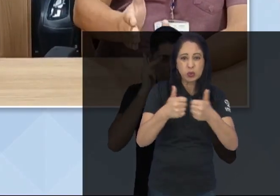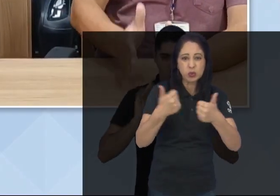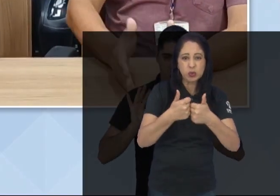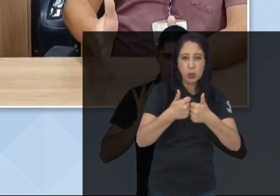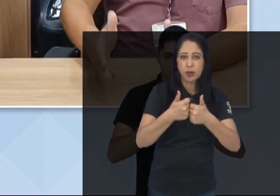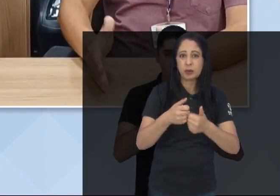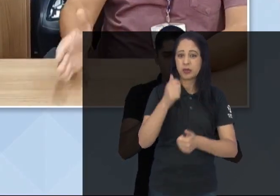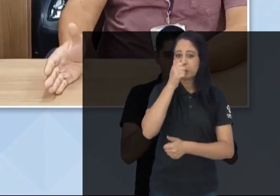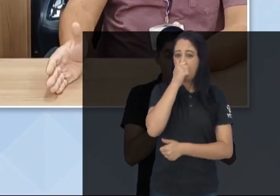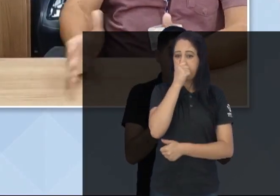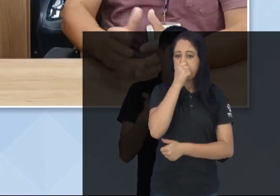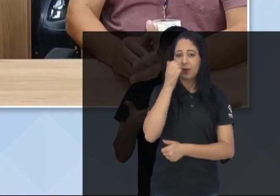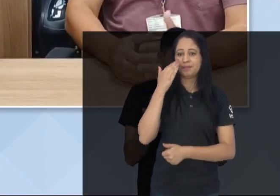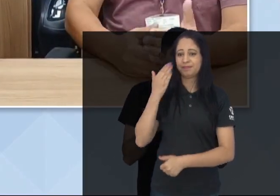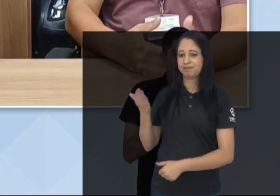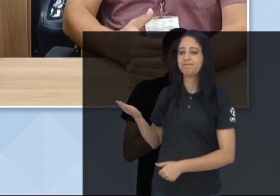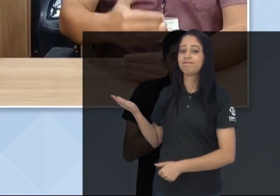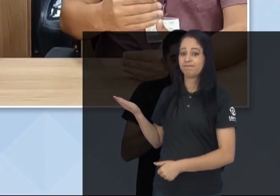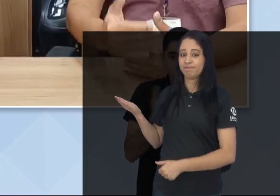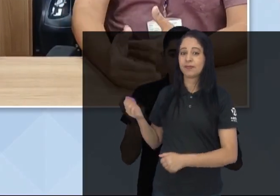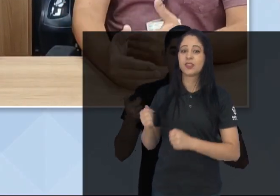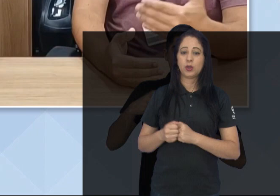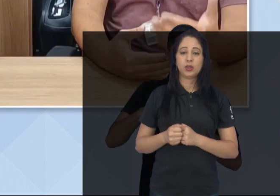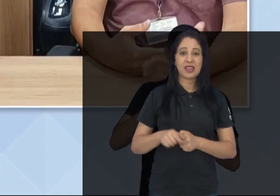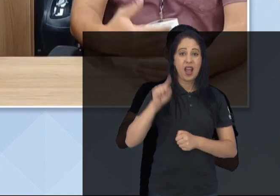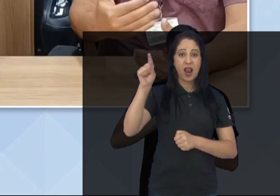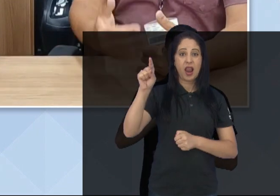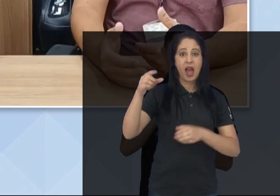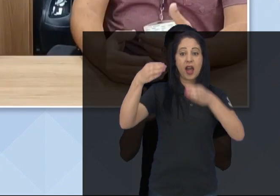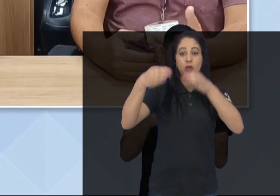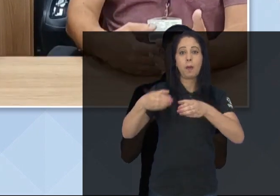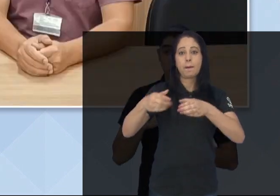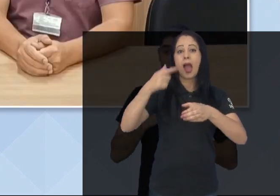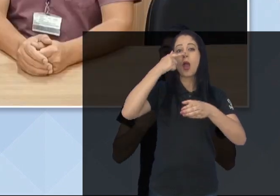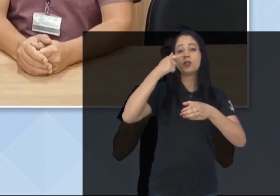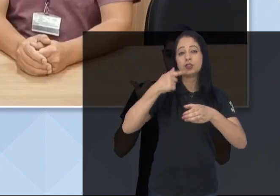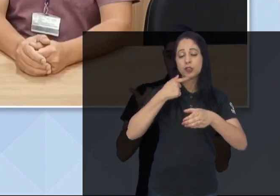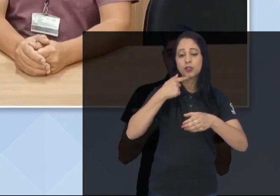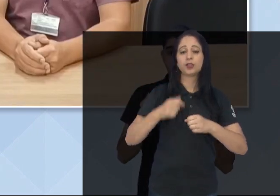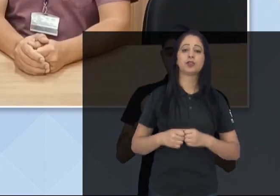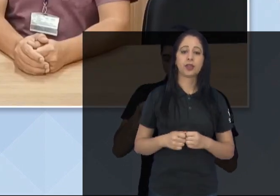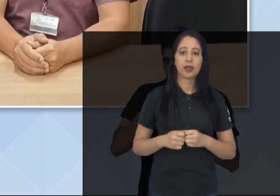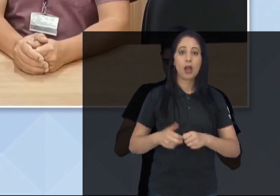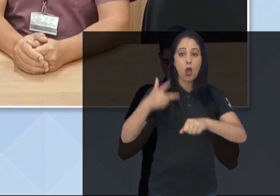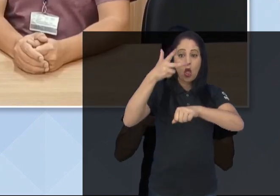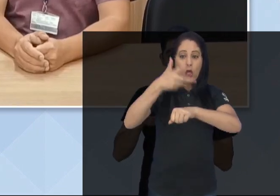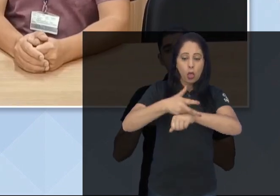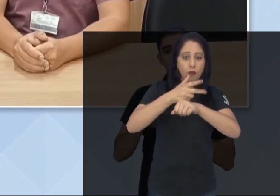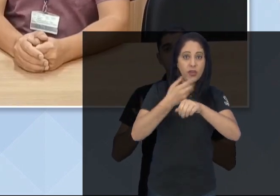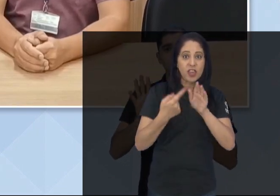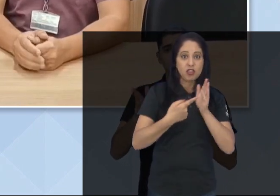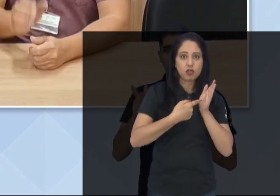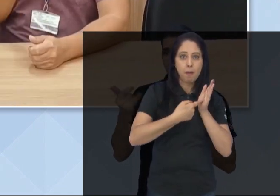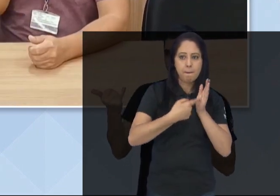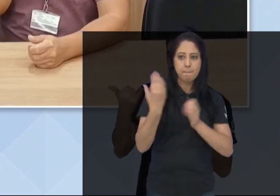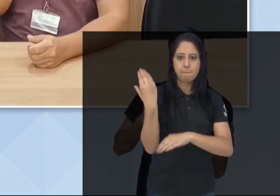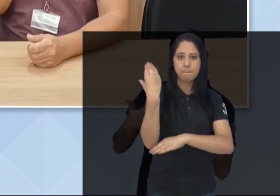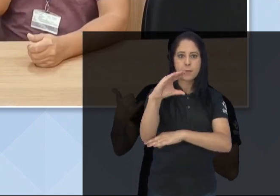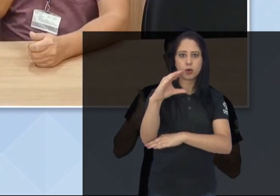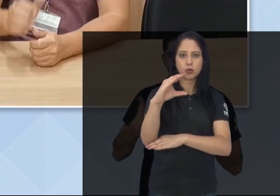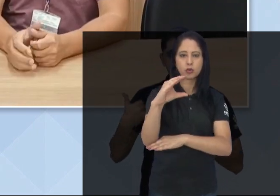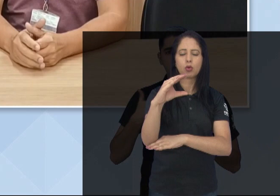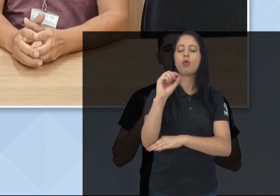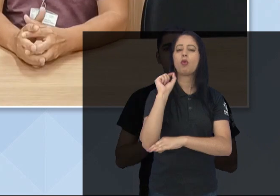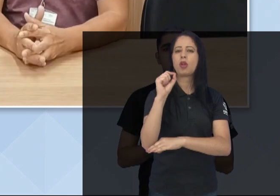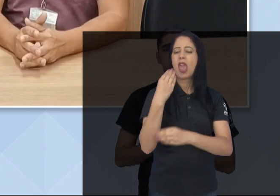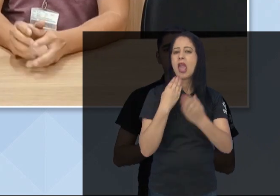de transporte público que atende o distrito de Eugênio de Melo. Em um vídeo, o parlamentar discutiu o assunto